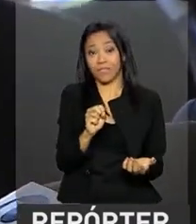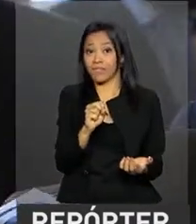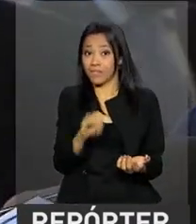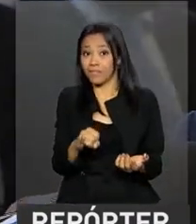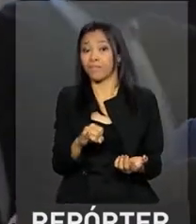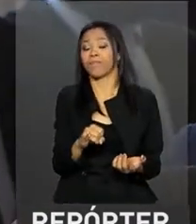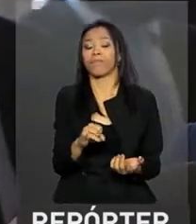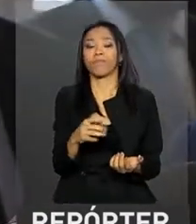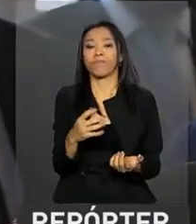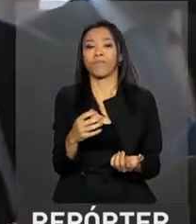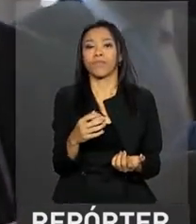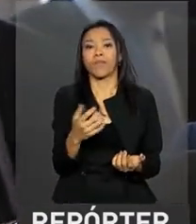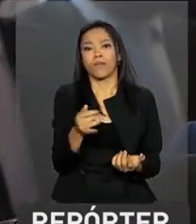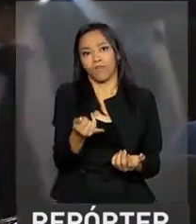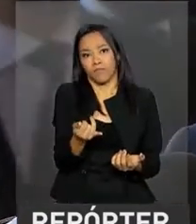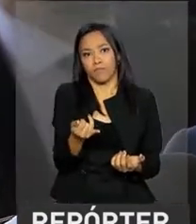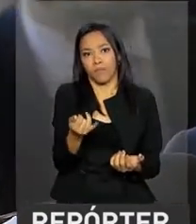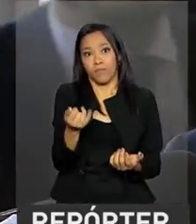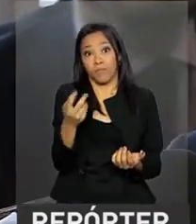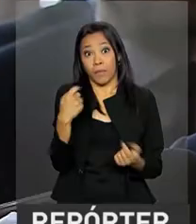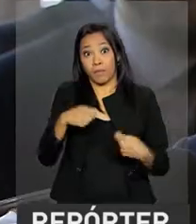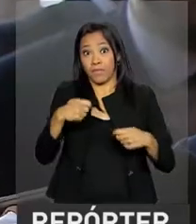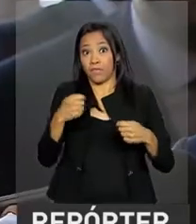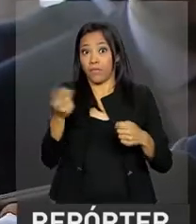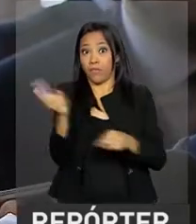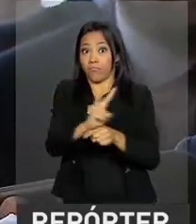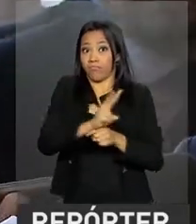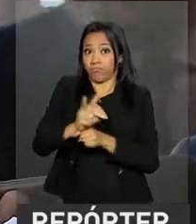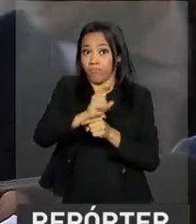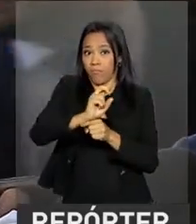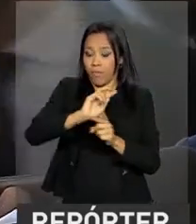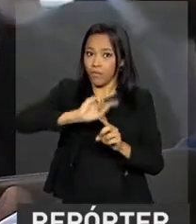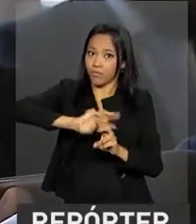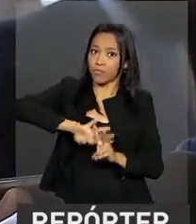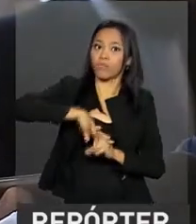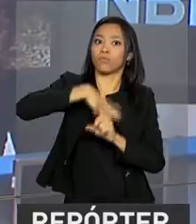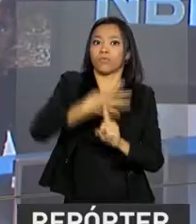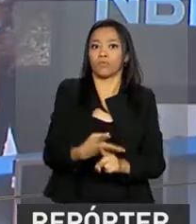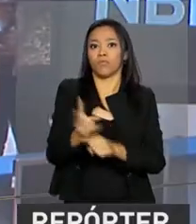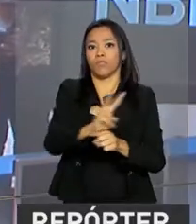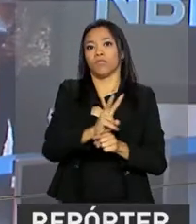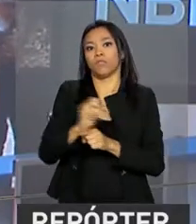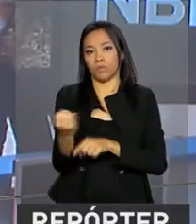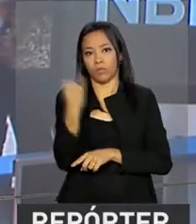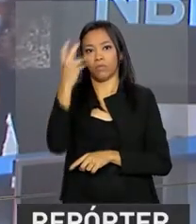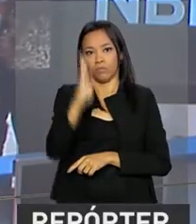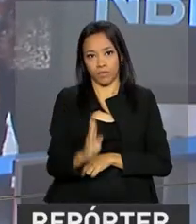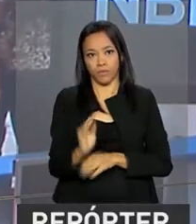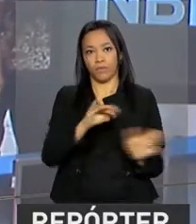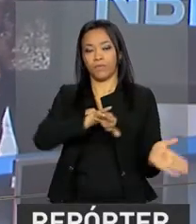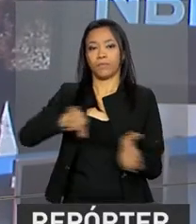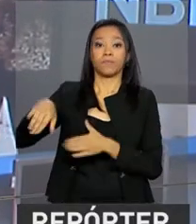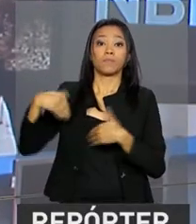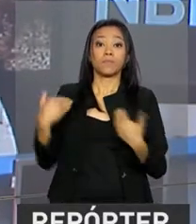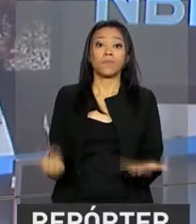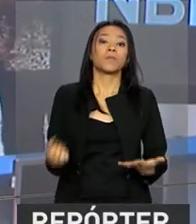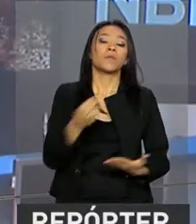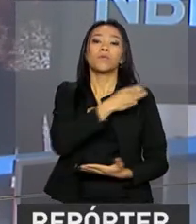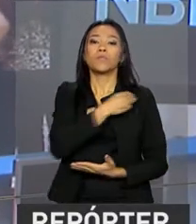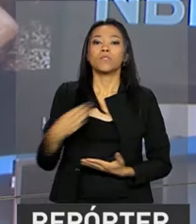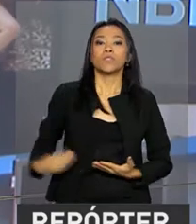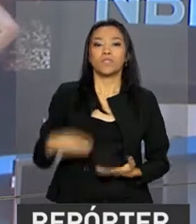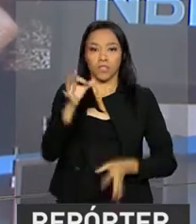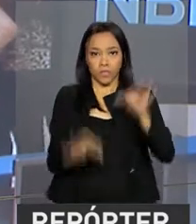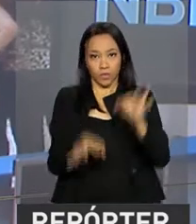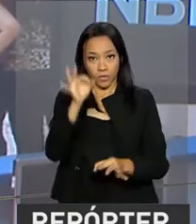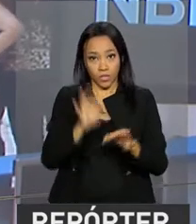não tivéssemos fronteira. As fronteiras duplicam a questão, a importância para o Brasil. E o ministro da Justiça e Cidadania